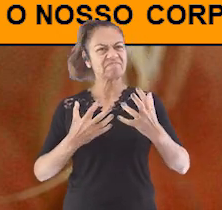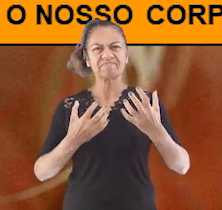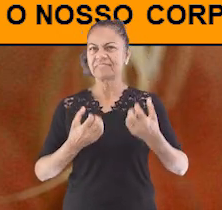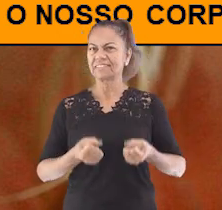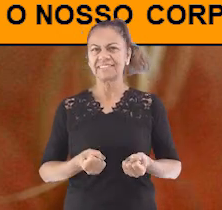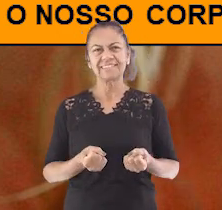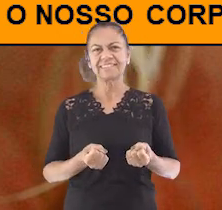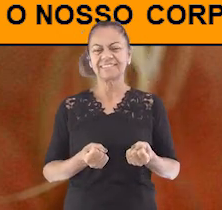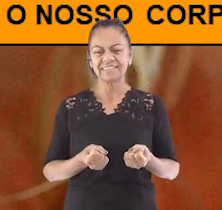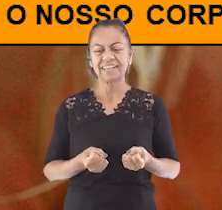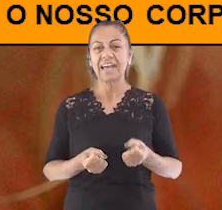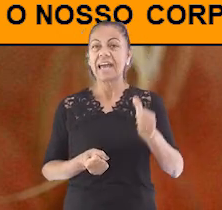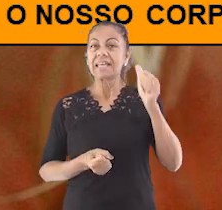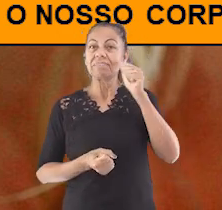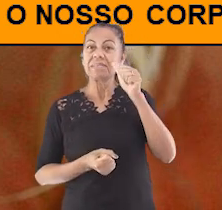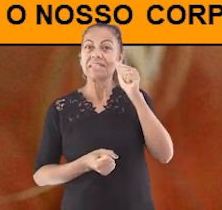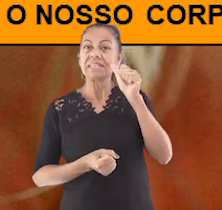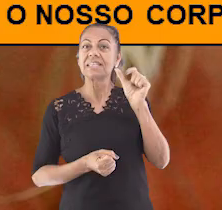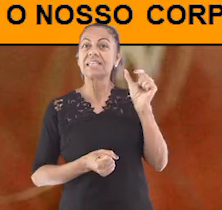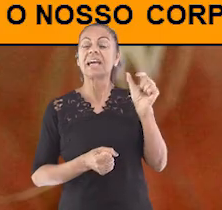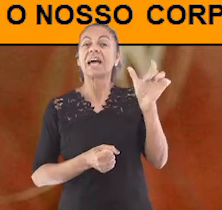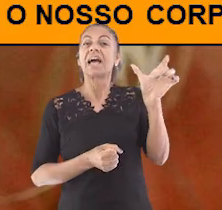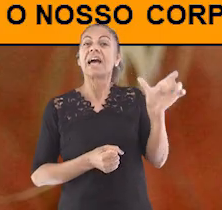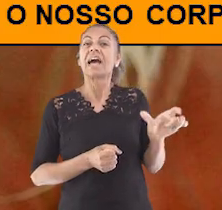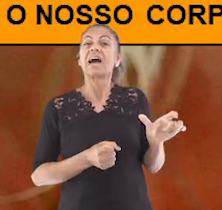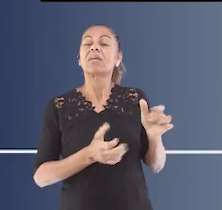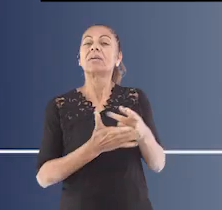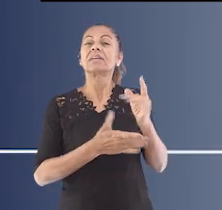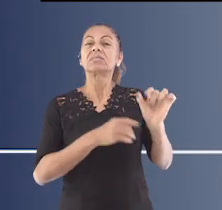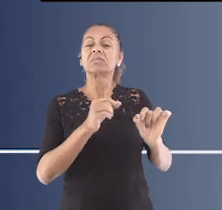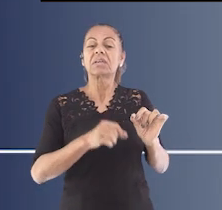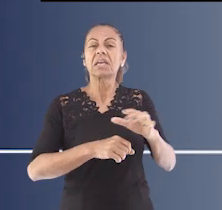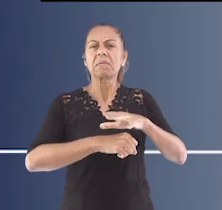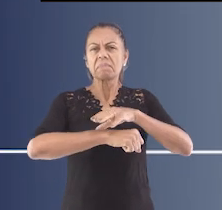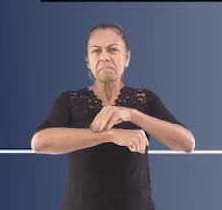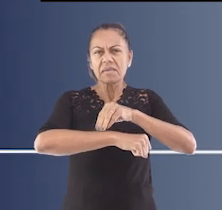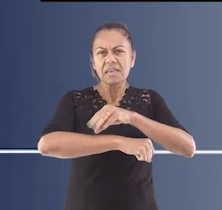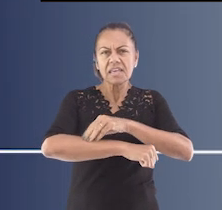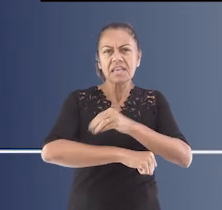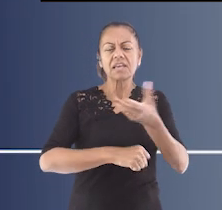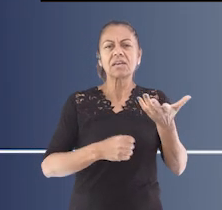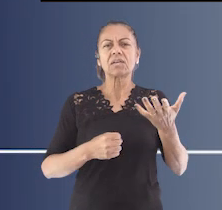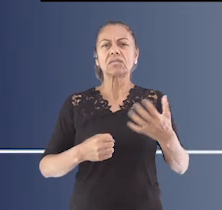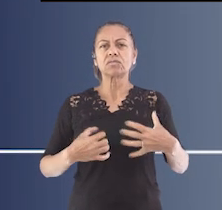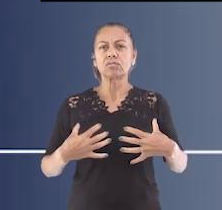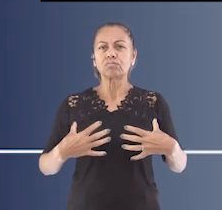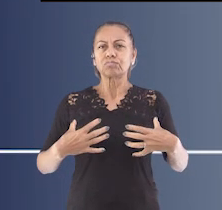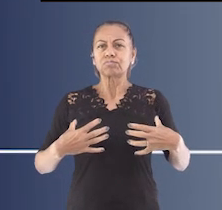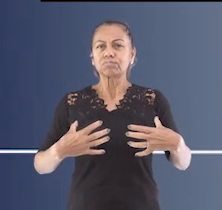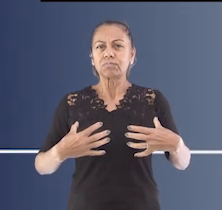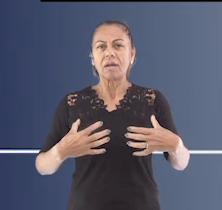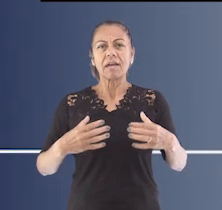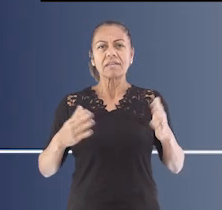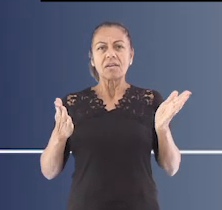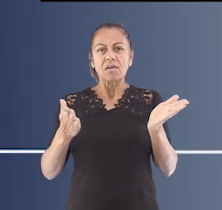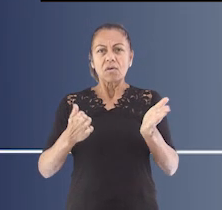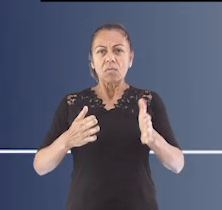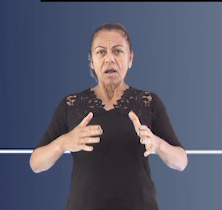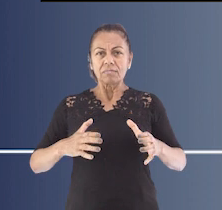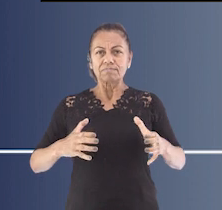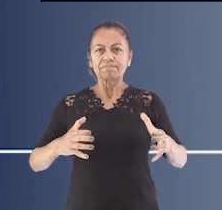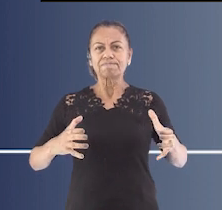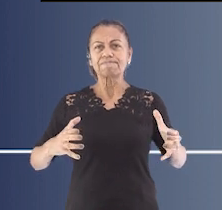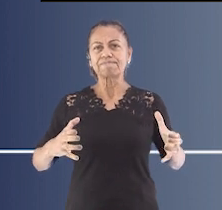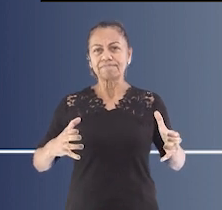não aceitarmos bem as mudanças no nosso corpo. Nas meninas, acontece o aparecimento de